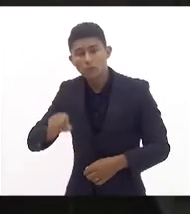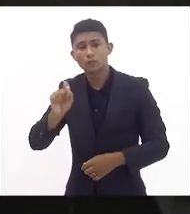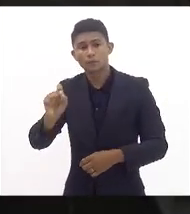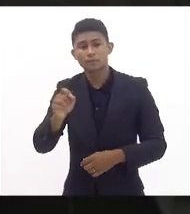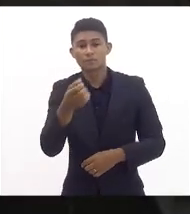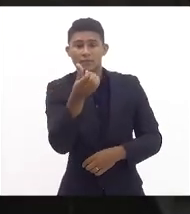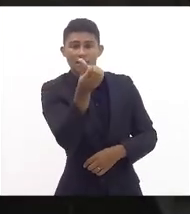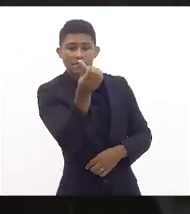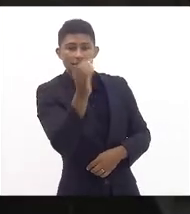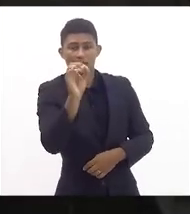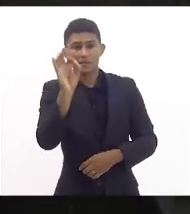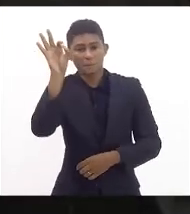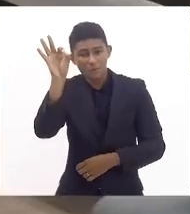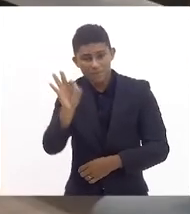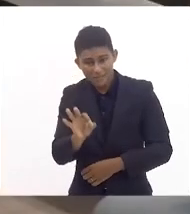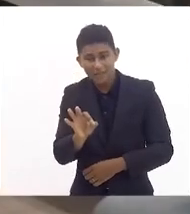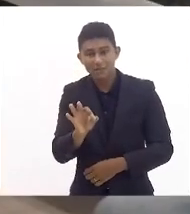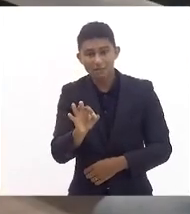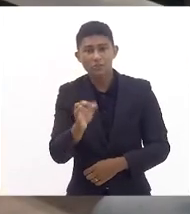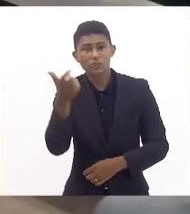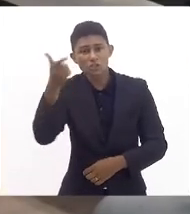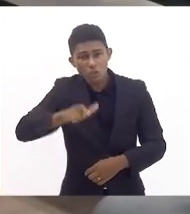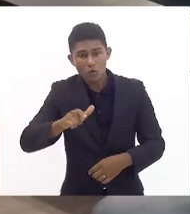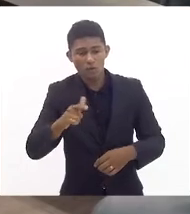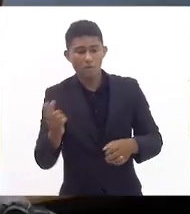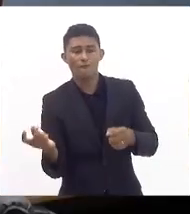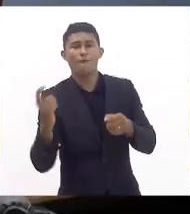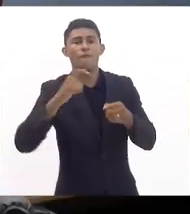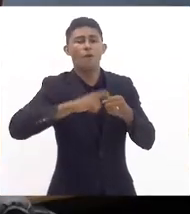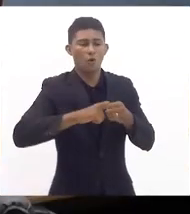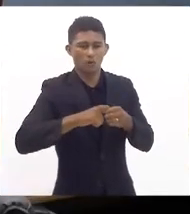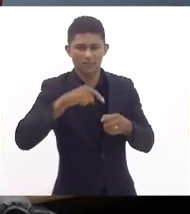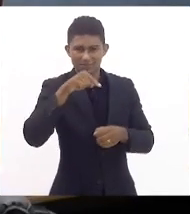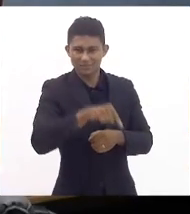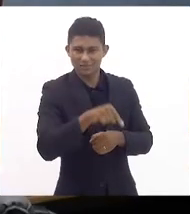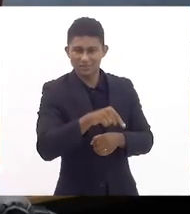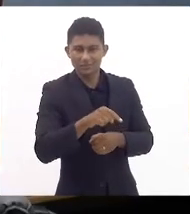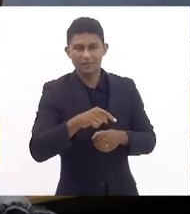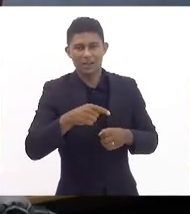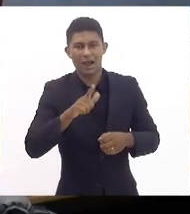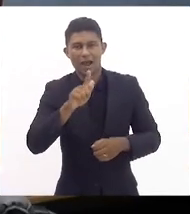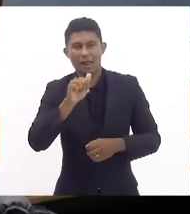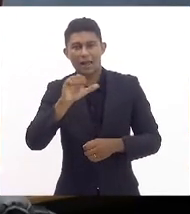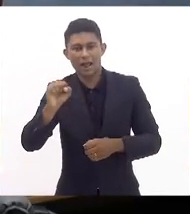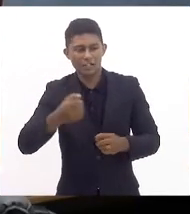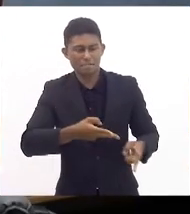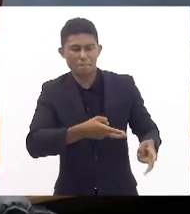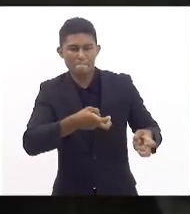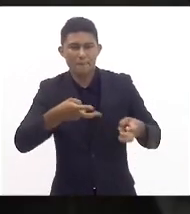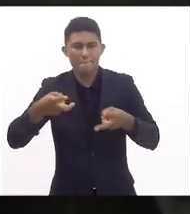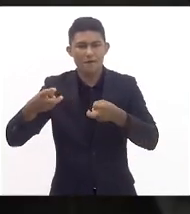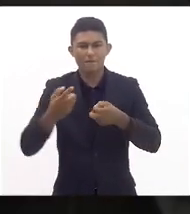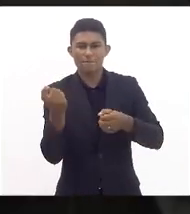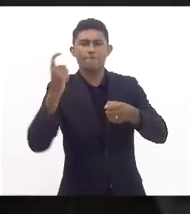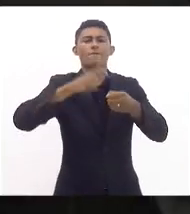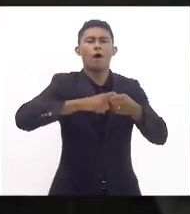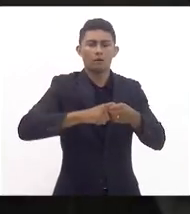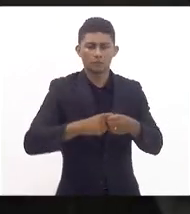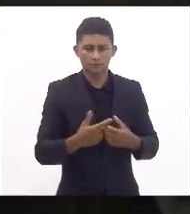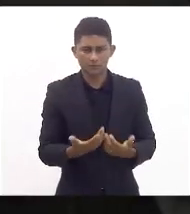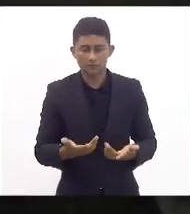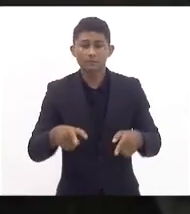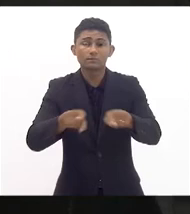60% do gás extraído do pré-sal e 20%